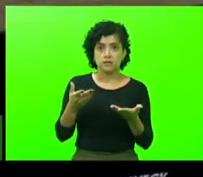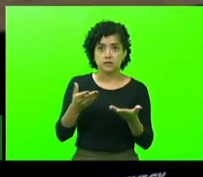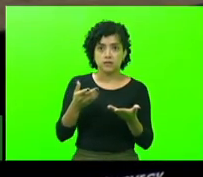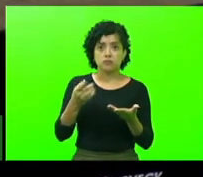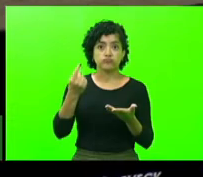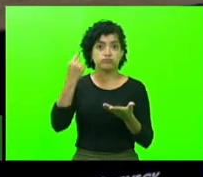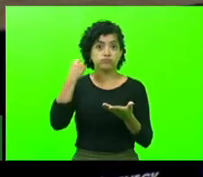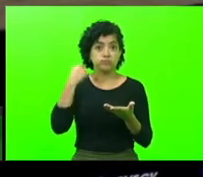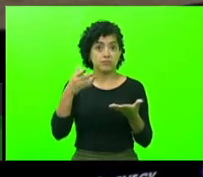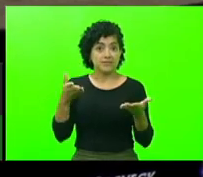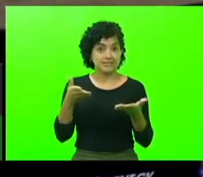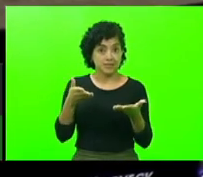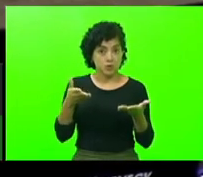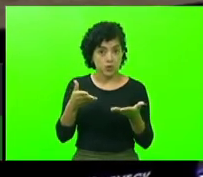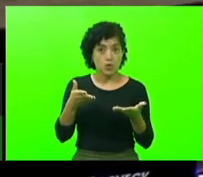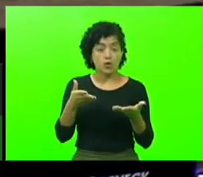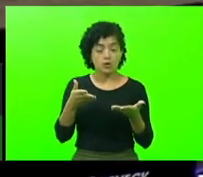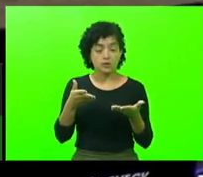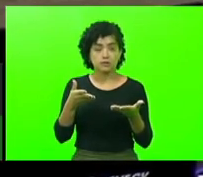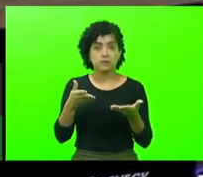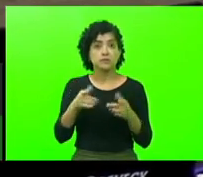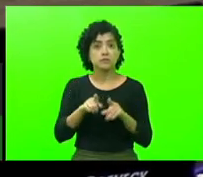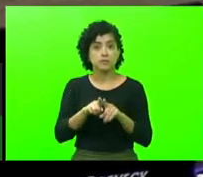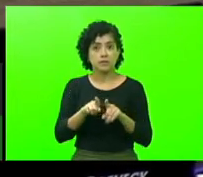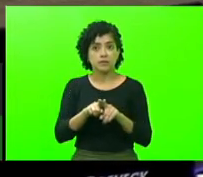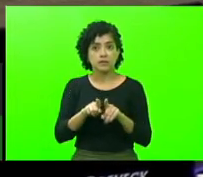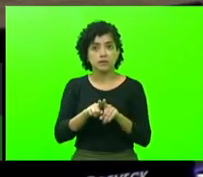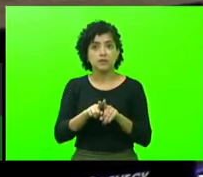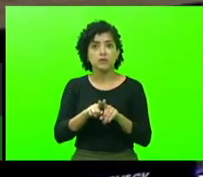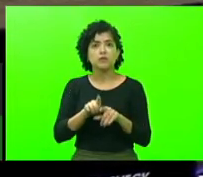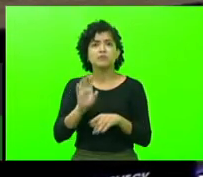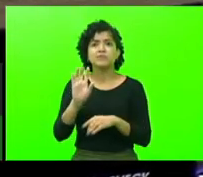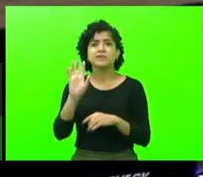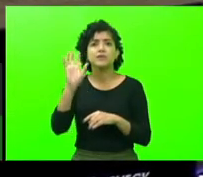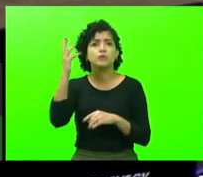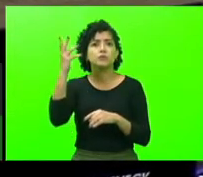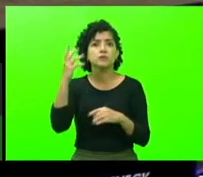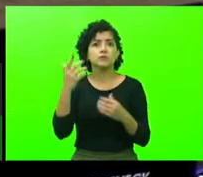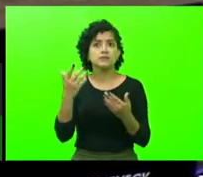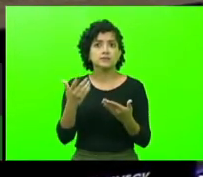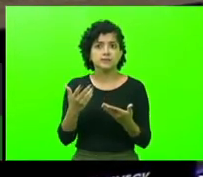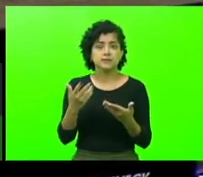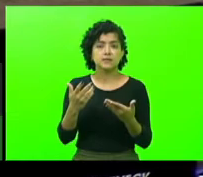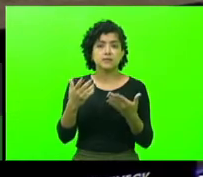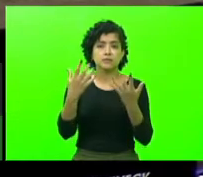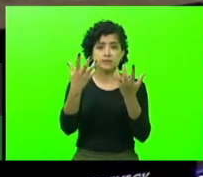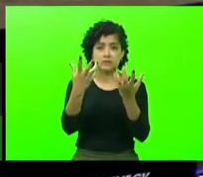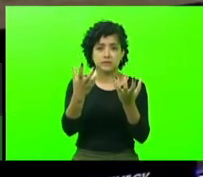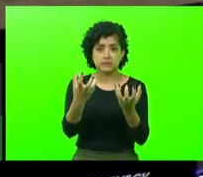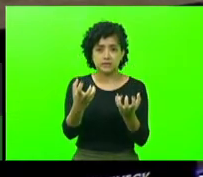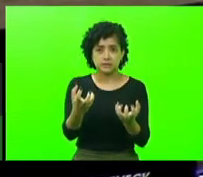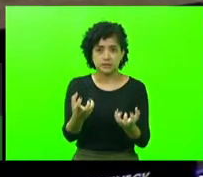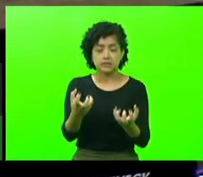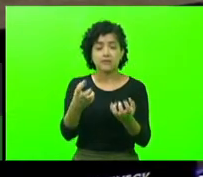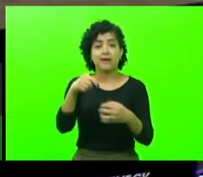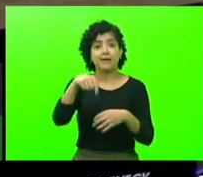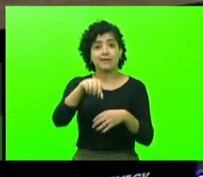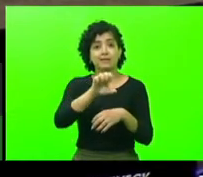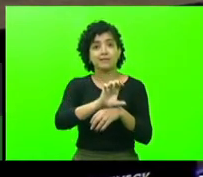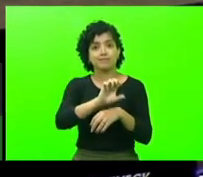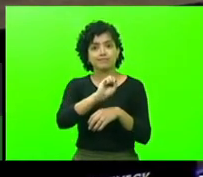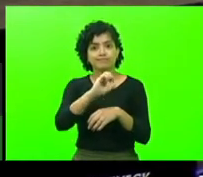mas agora com mais gravidade, a situação da estiagem no nosso estado de Santa